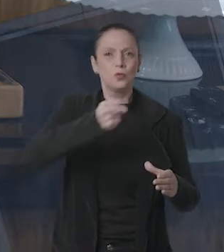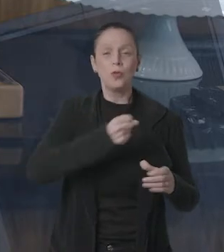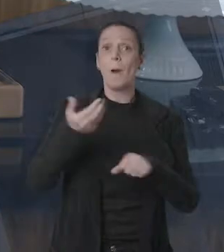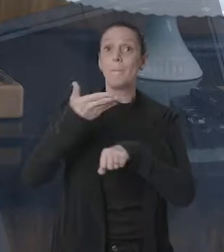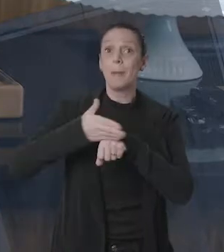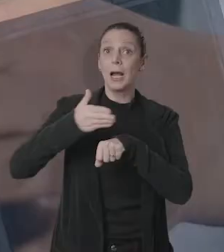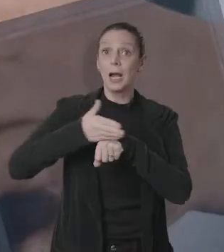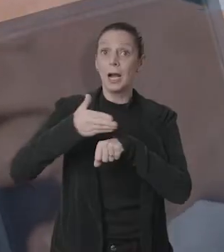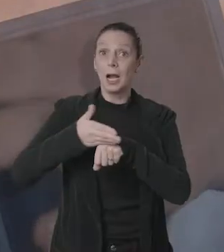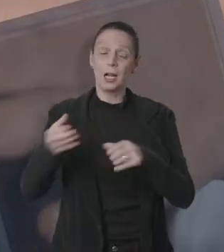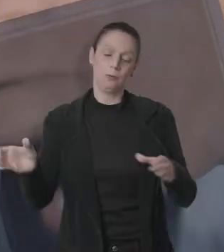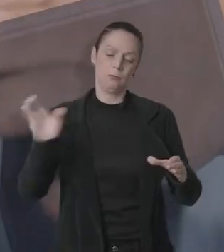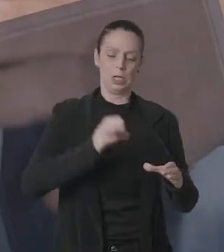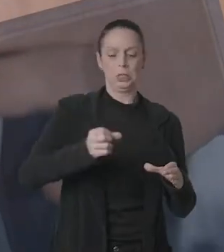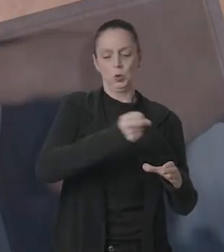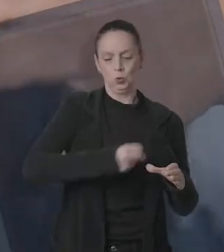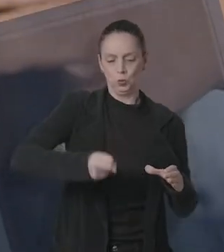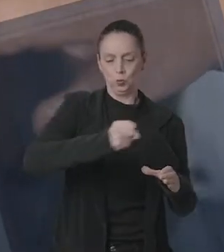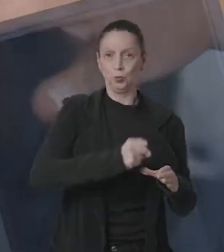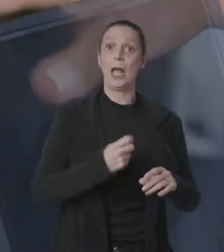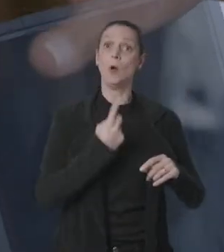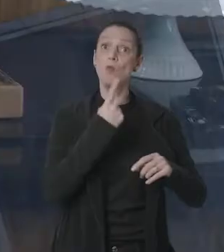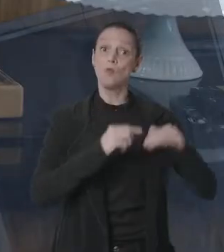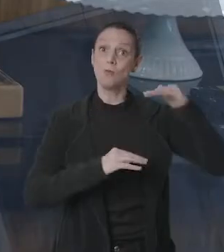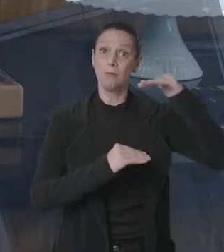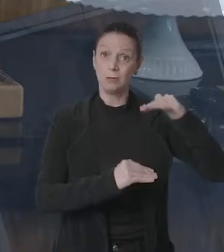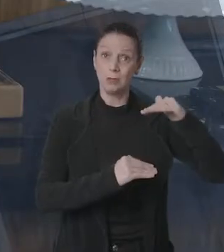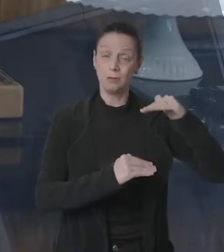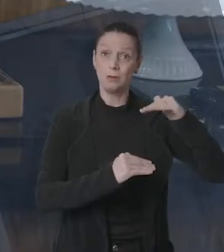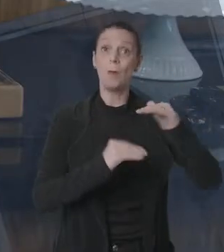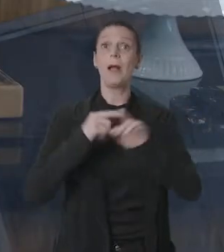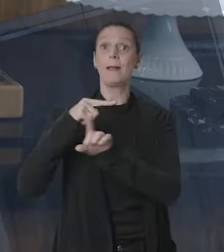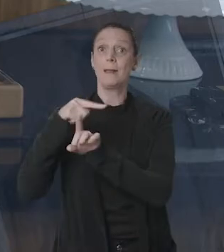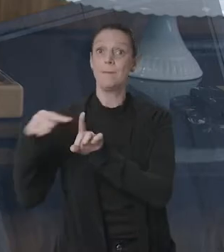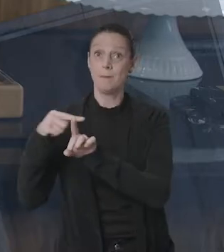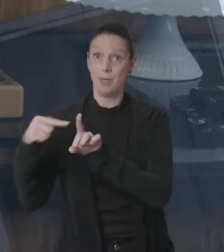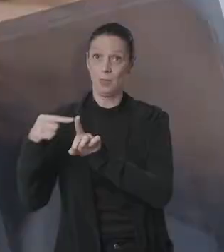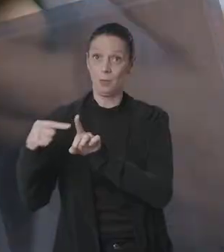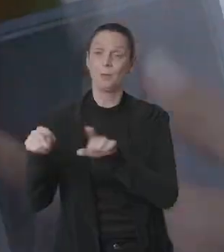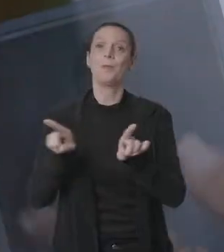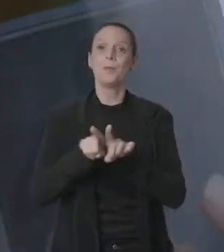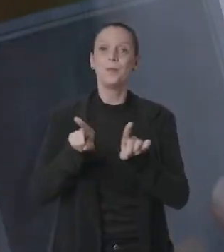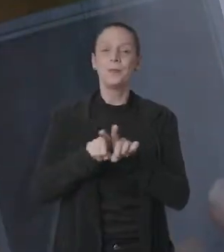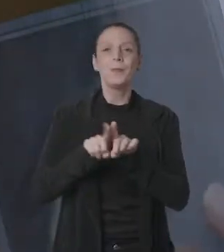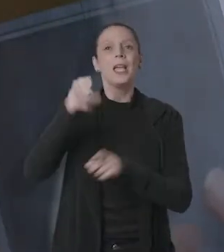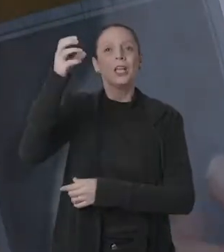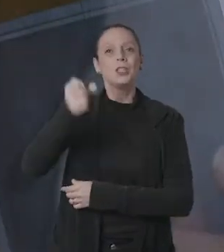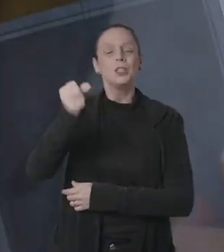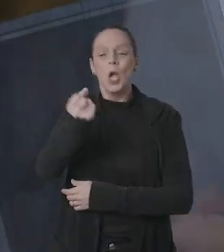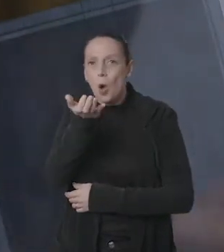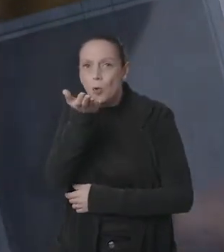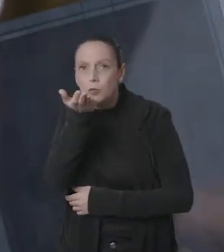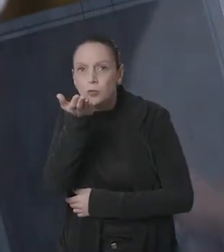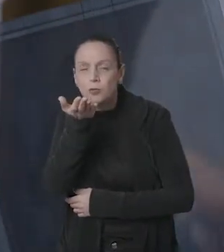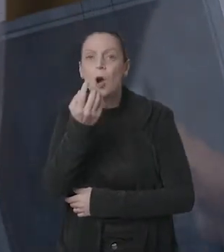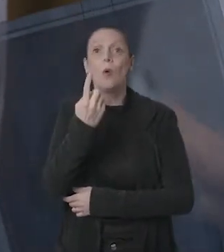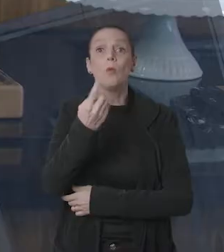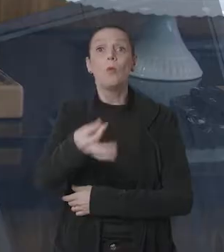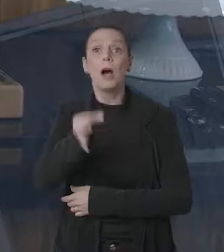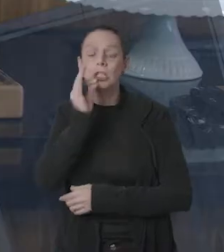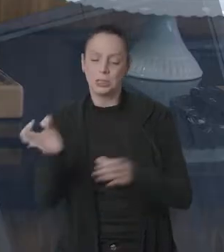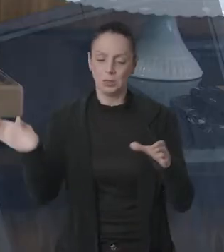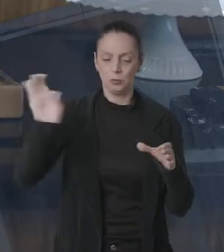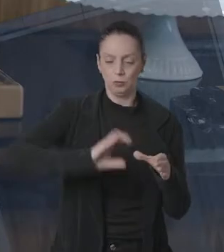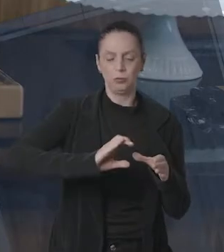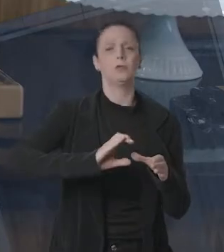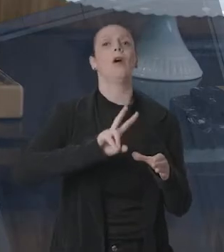tem 1,5 litro. O leite ninho, aproximadamente 1 xícara,